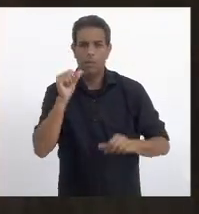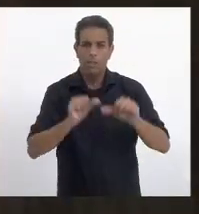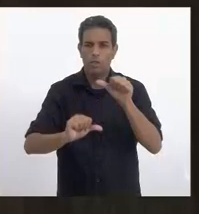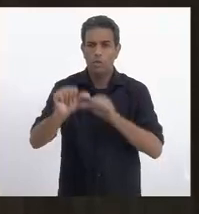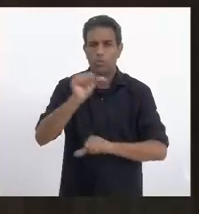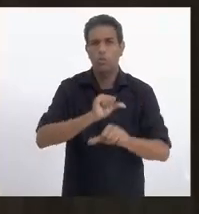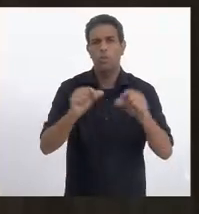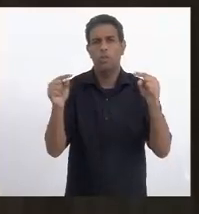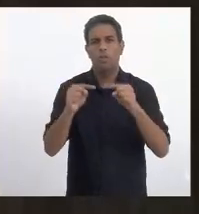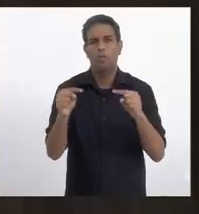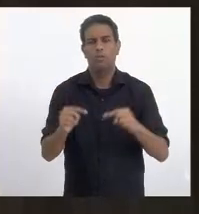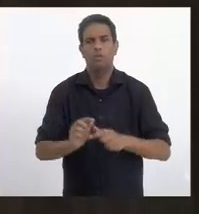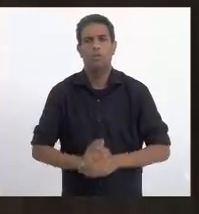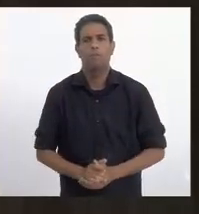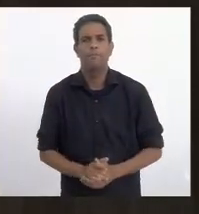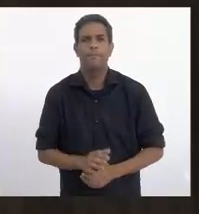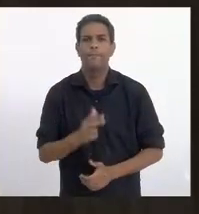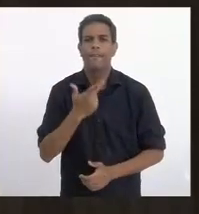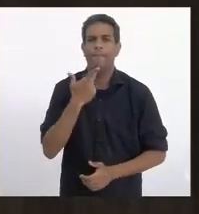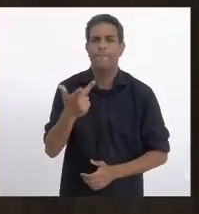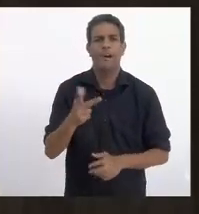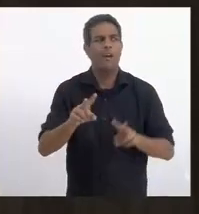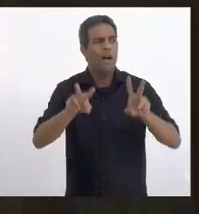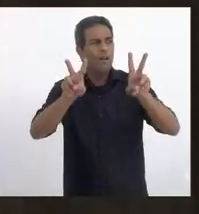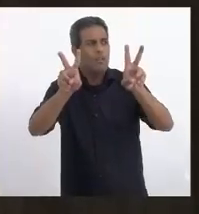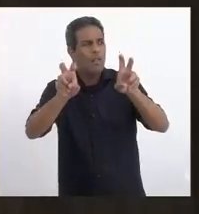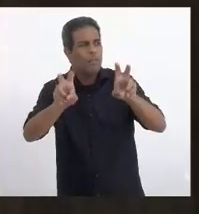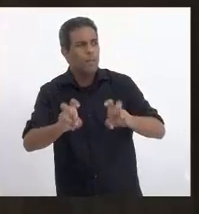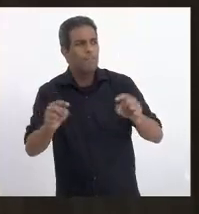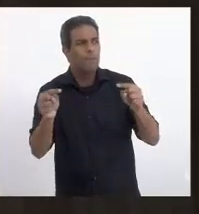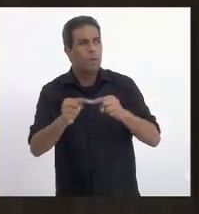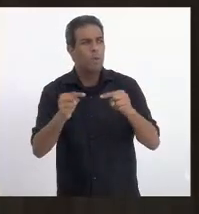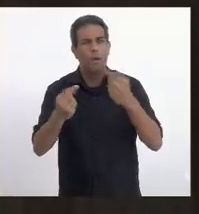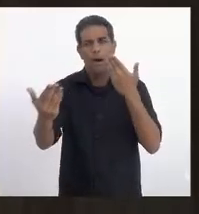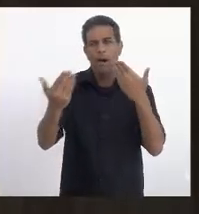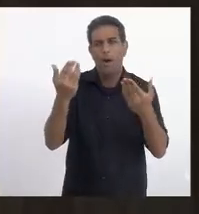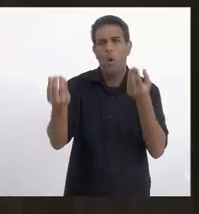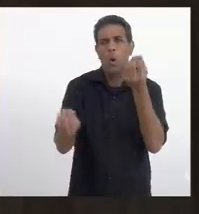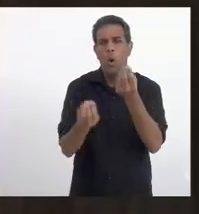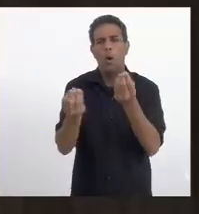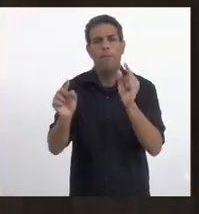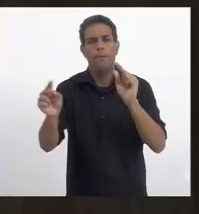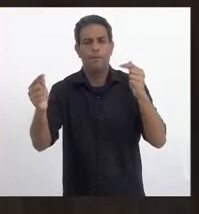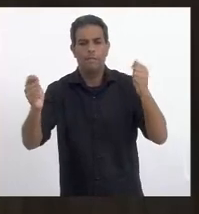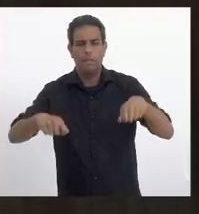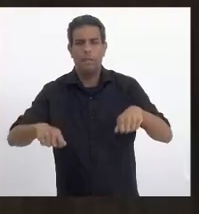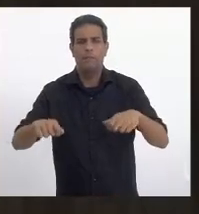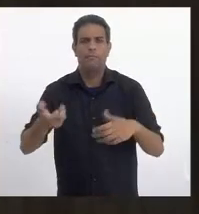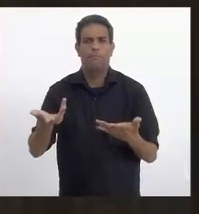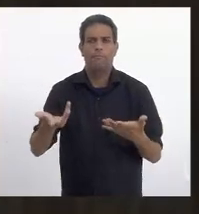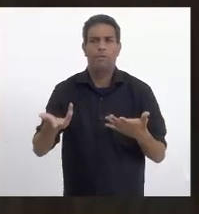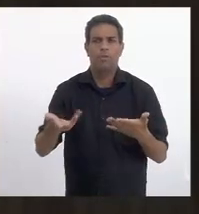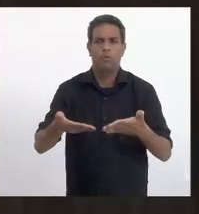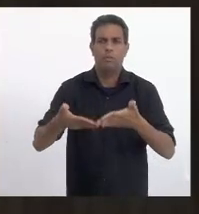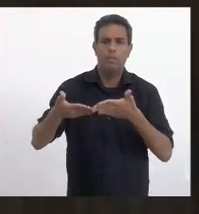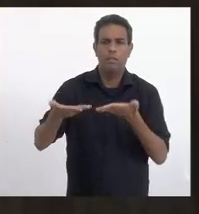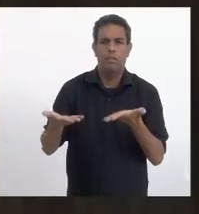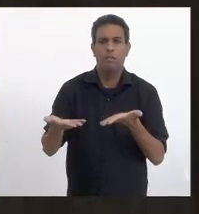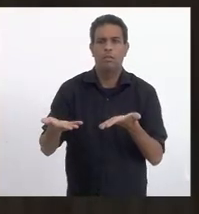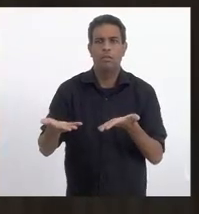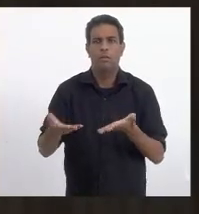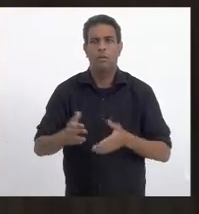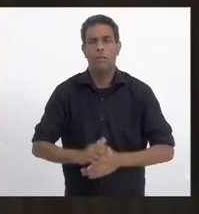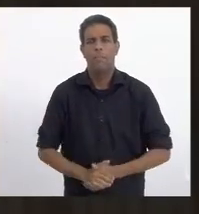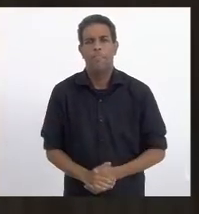pirâmide Olá eu sou tão no outro ponto aqui em relação aos inativos ou também sou inativos da Polícia Militar